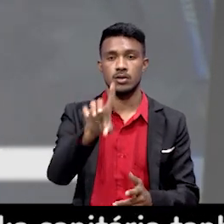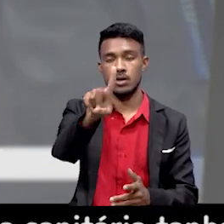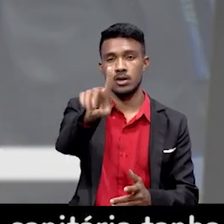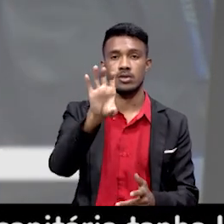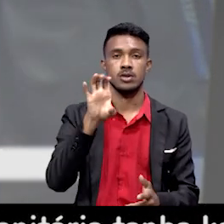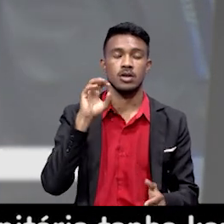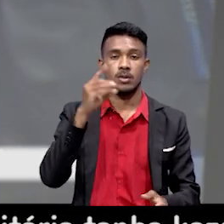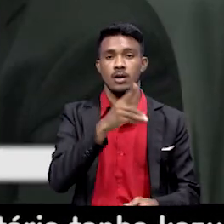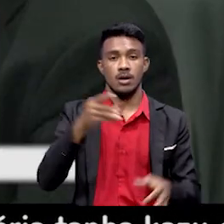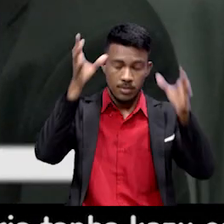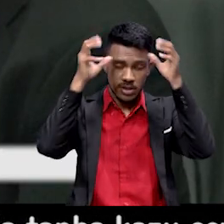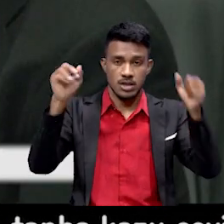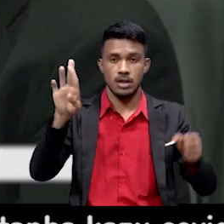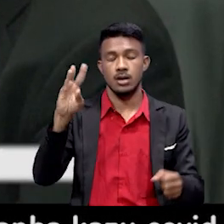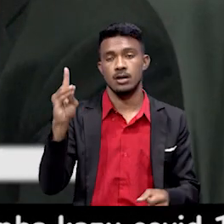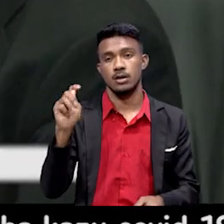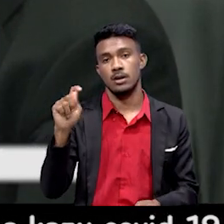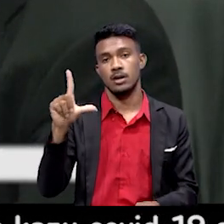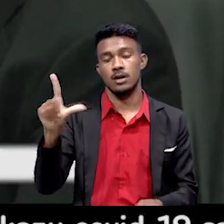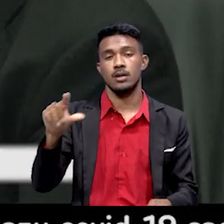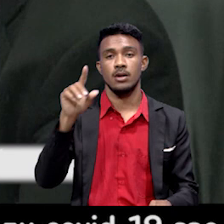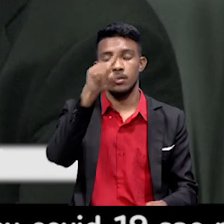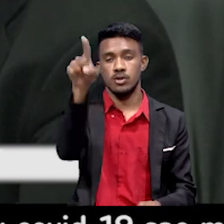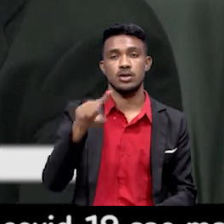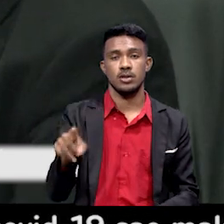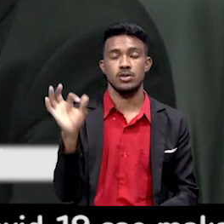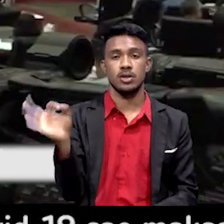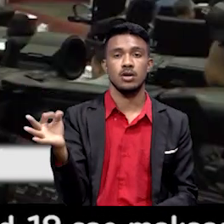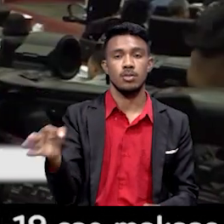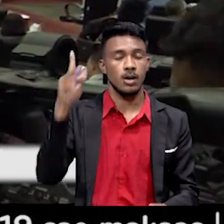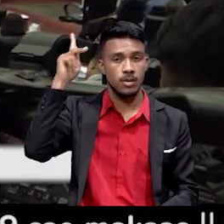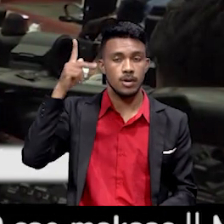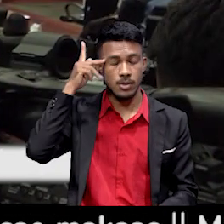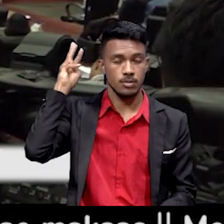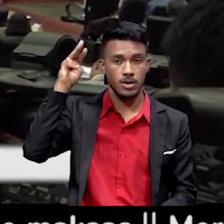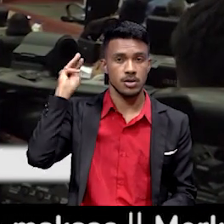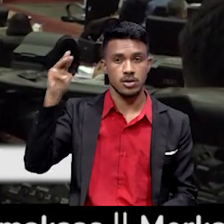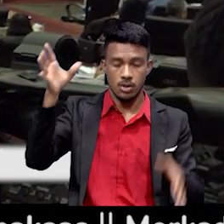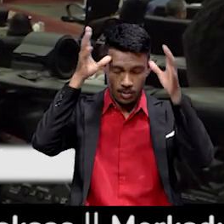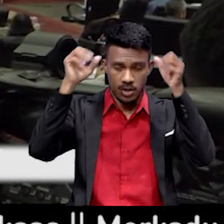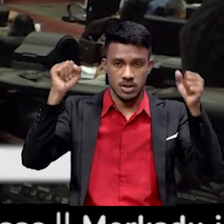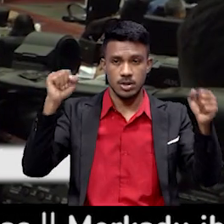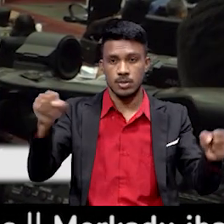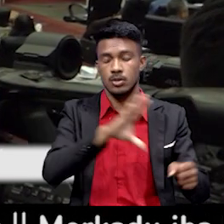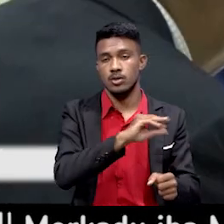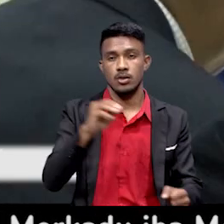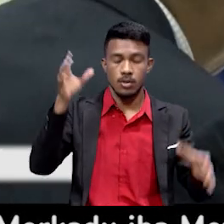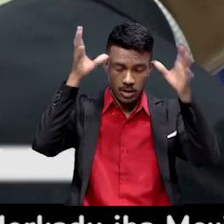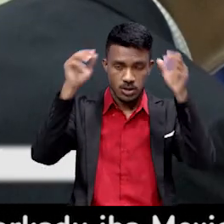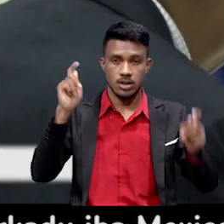presidente da república, por cento se anulo ba primeiro ministro, presidente do parlamento nacional, no presidente tribunal